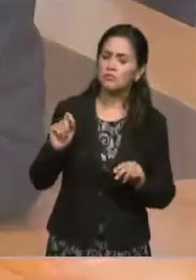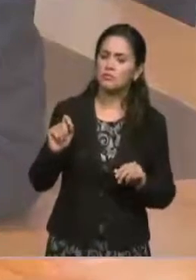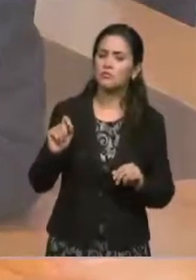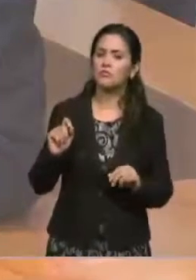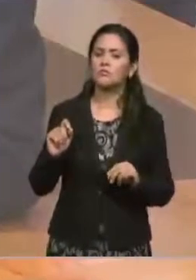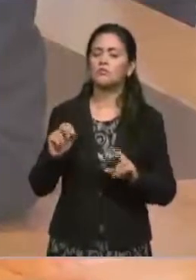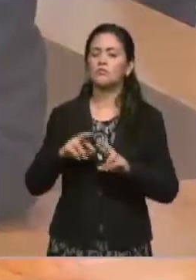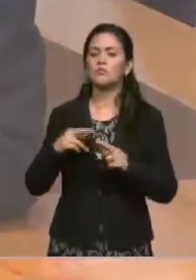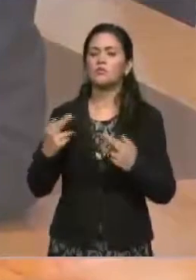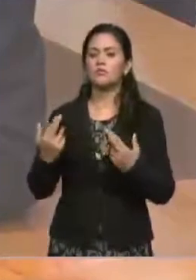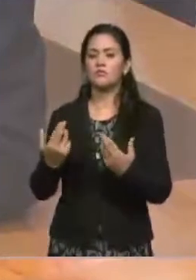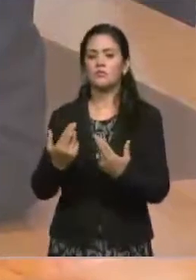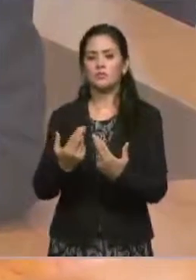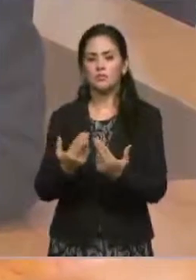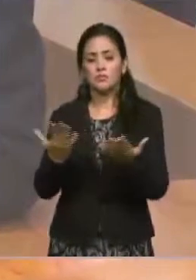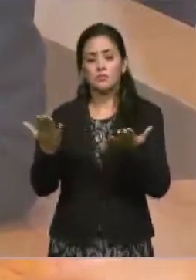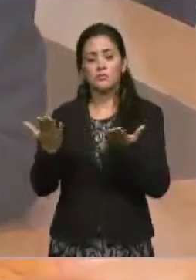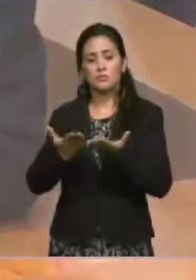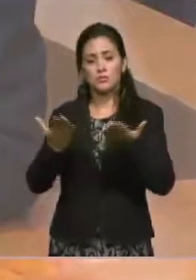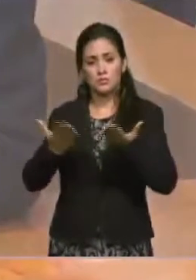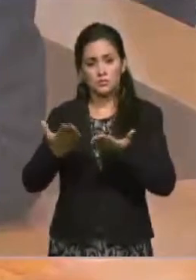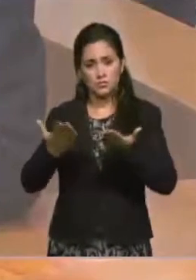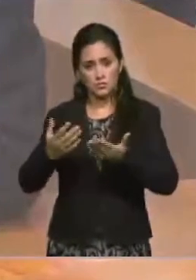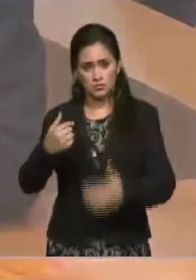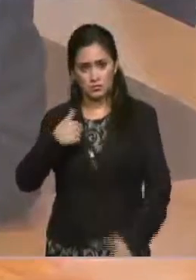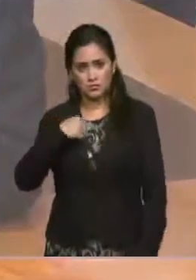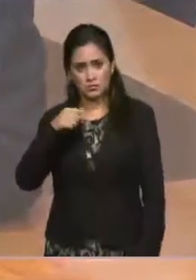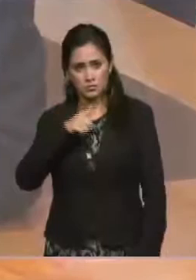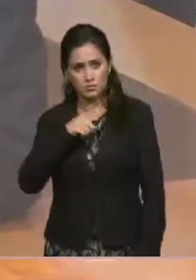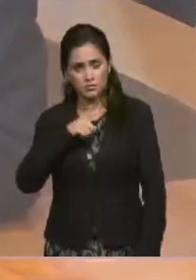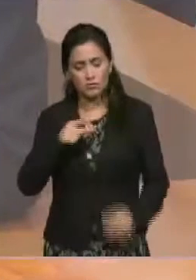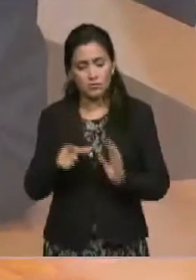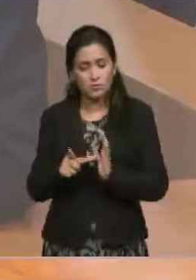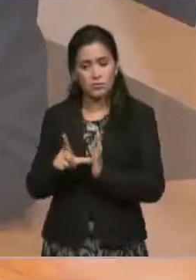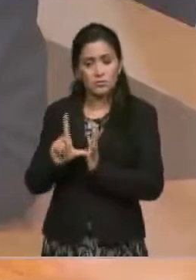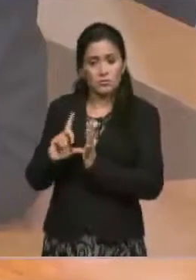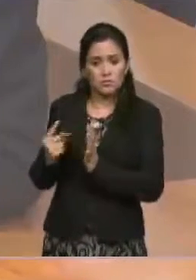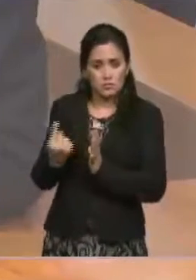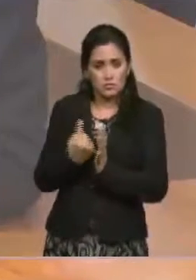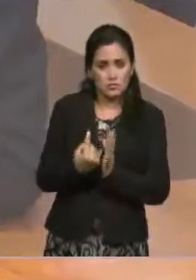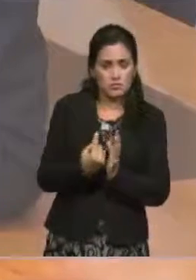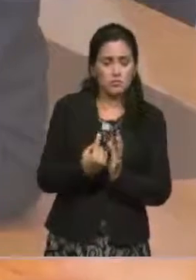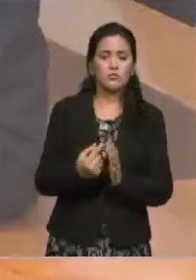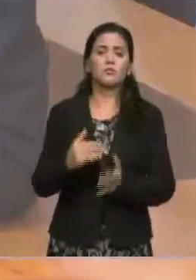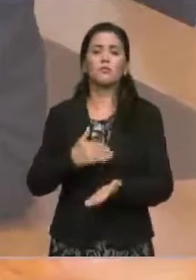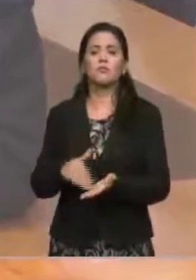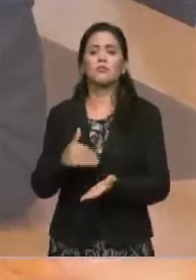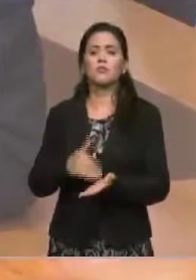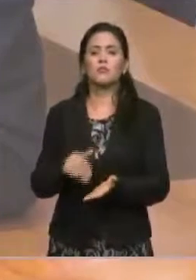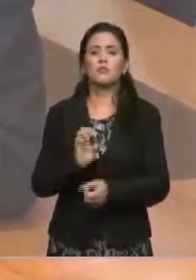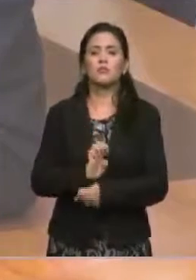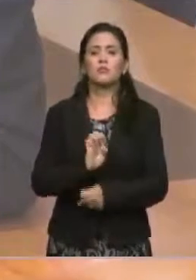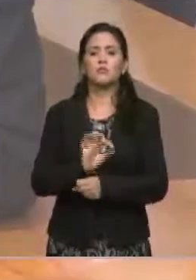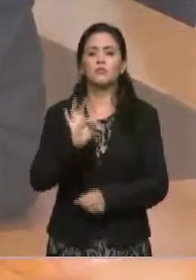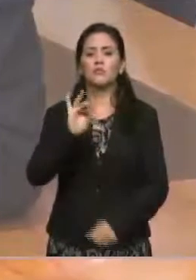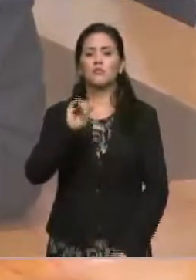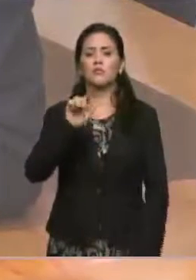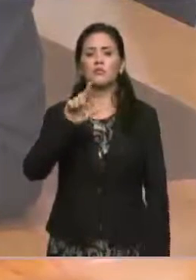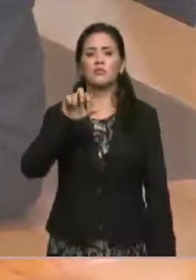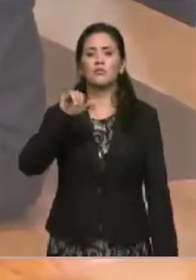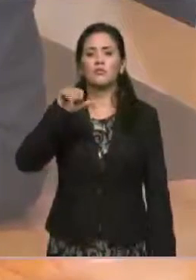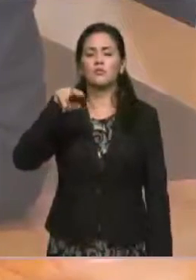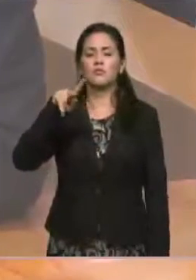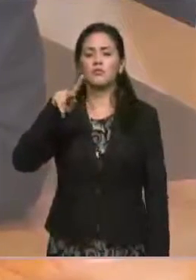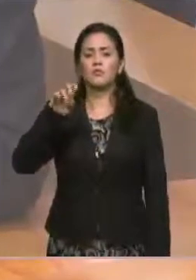hoje, há poucos minutos atrás, com o secretário de Estado, Felipe Camarão,